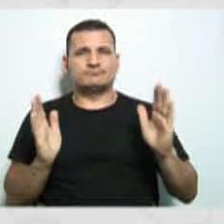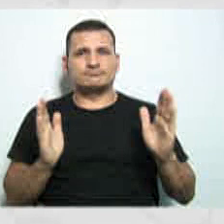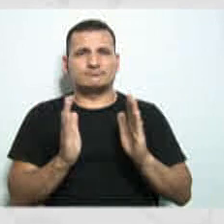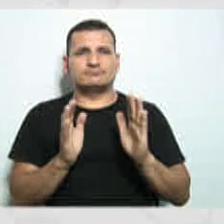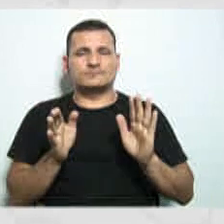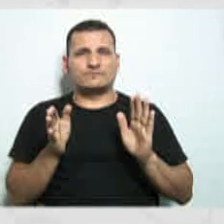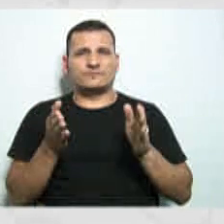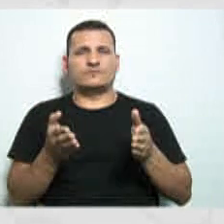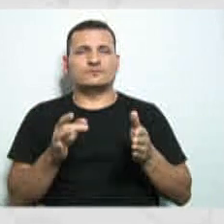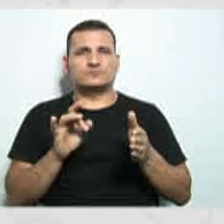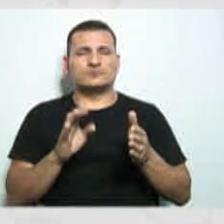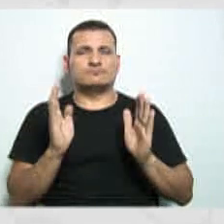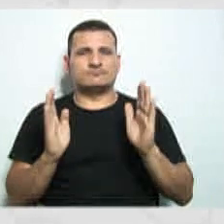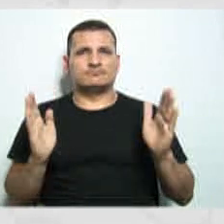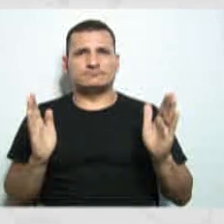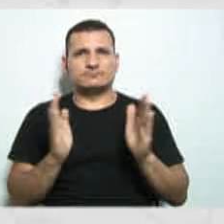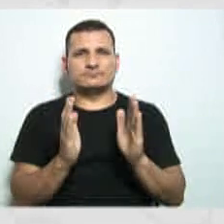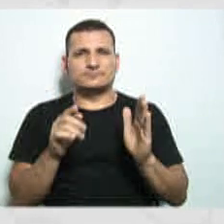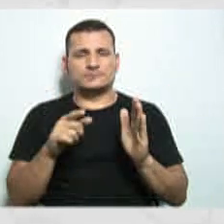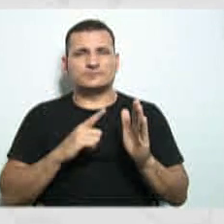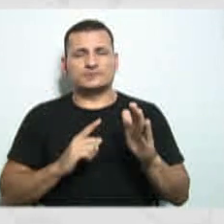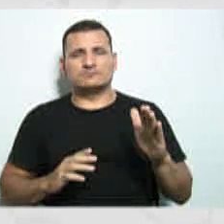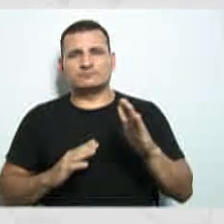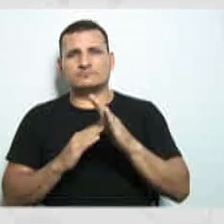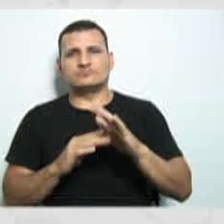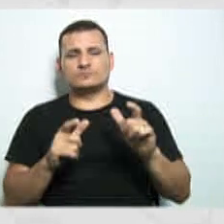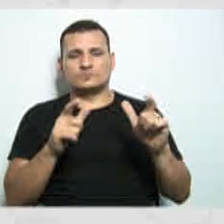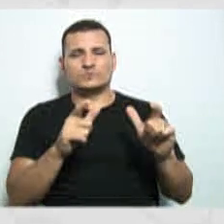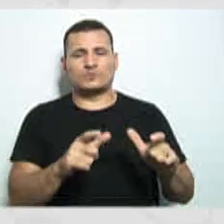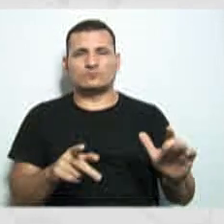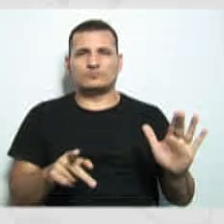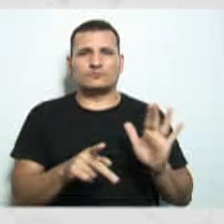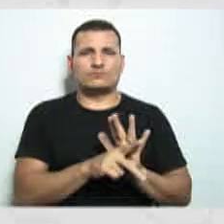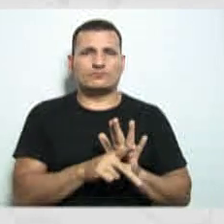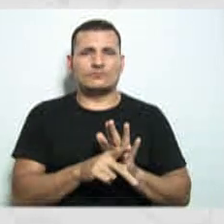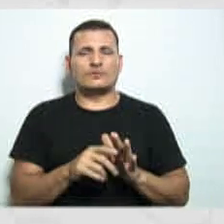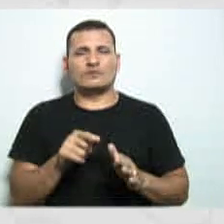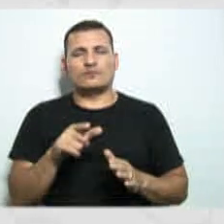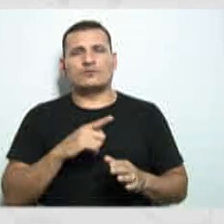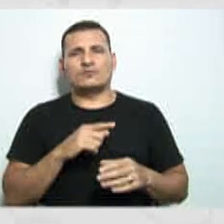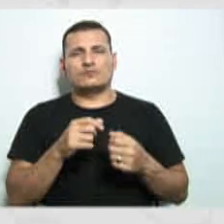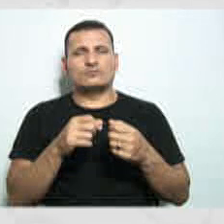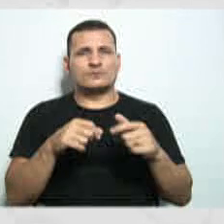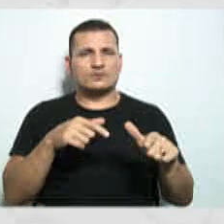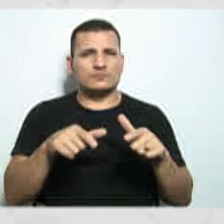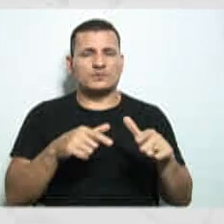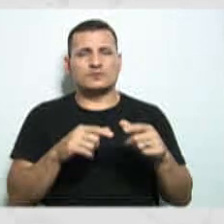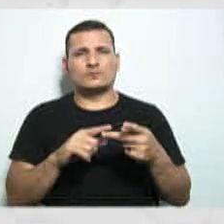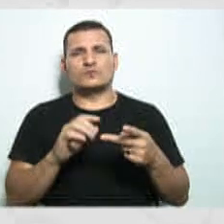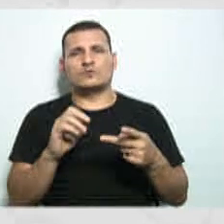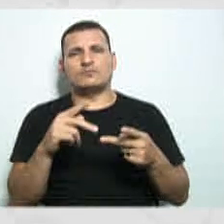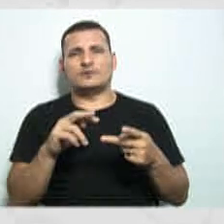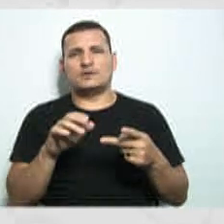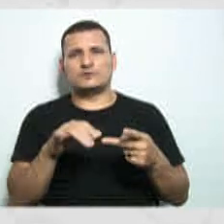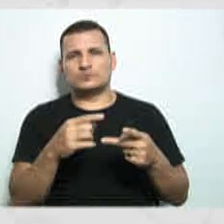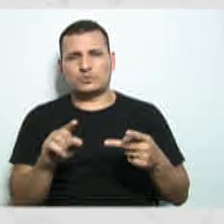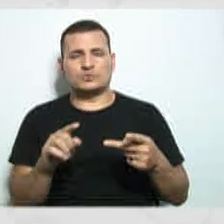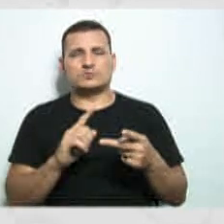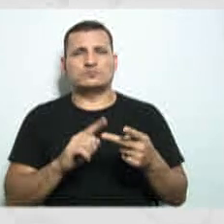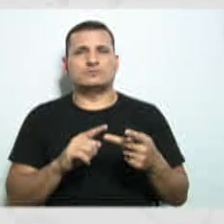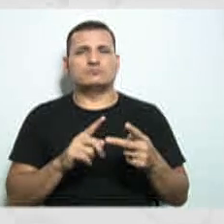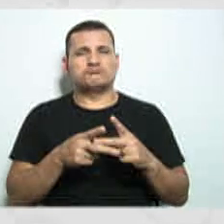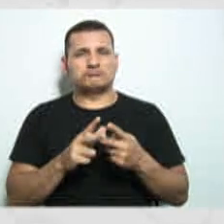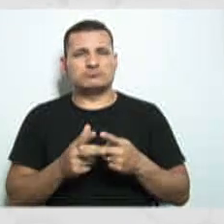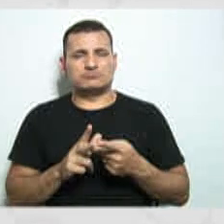apenas no curto prazo. Ele tem abrangência restrita ao local, estabelece tarefas e operações, e também é o tipo de planejamento